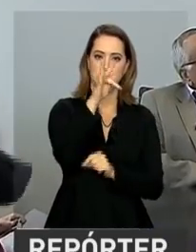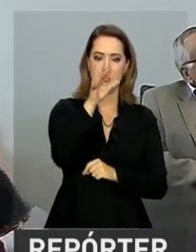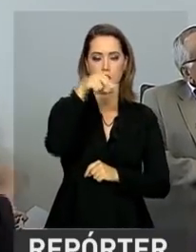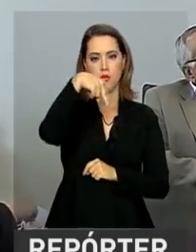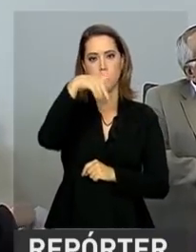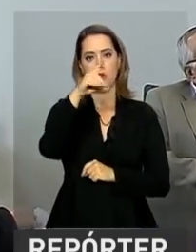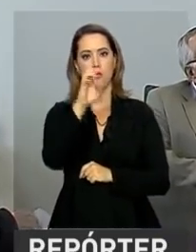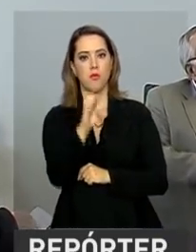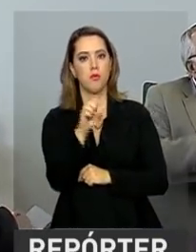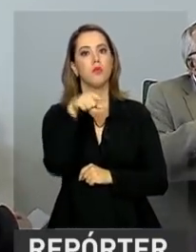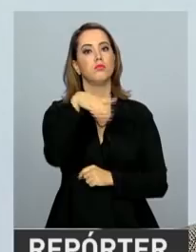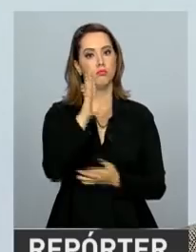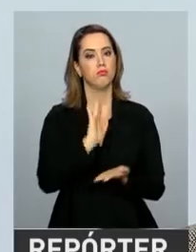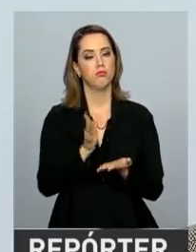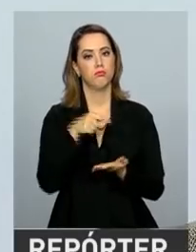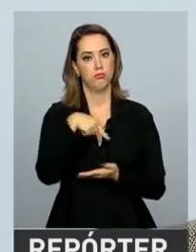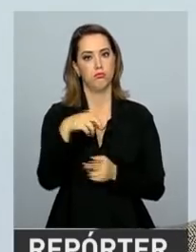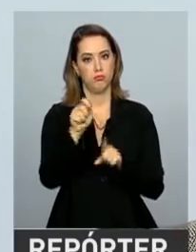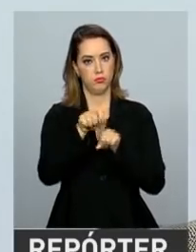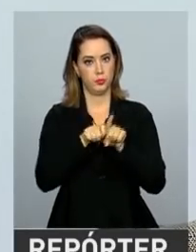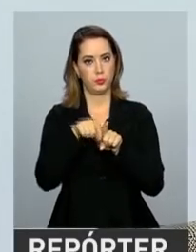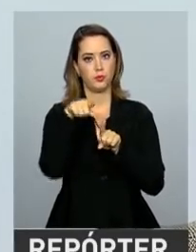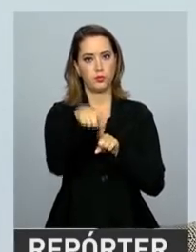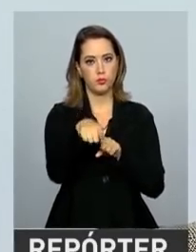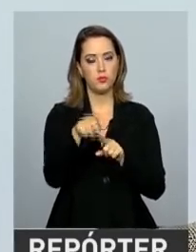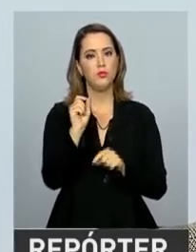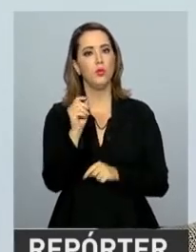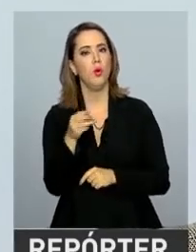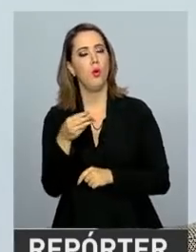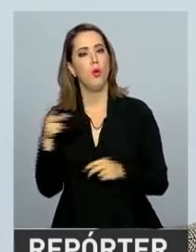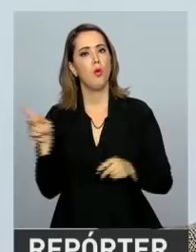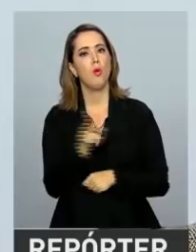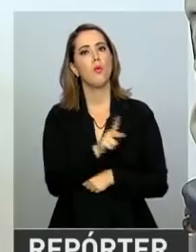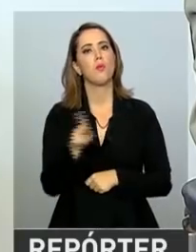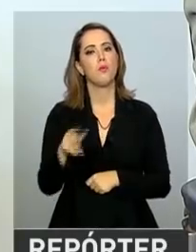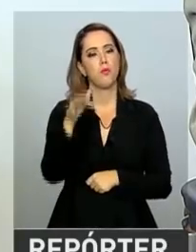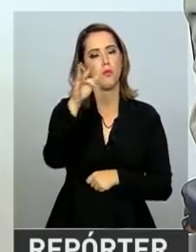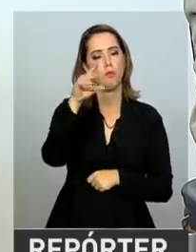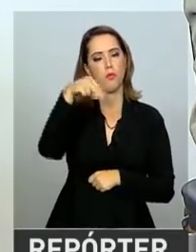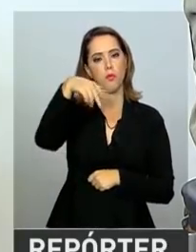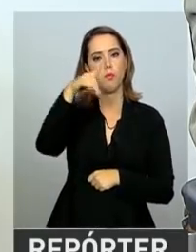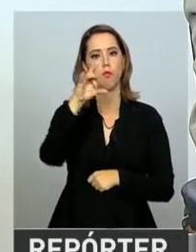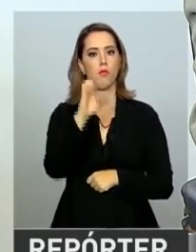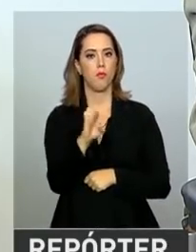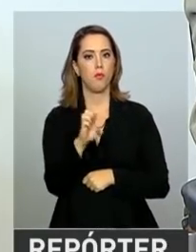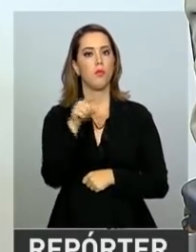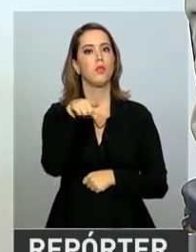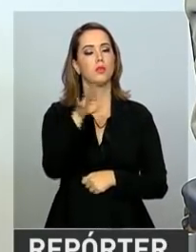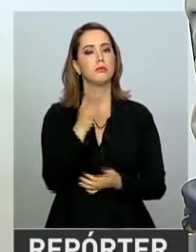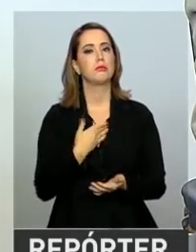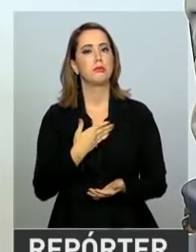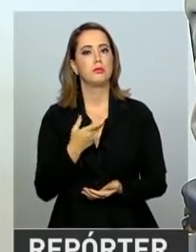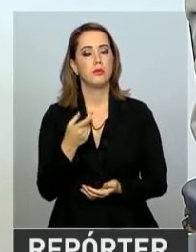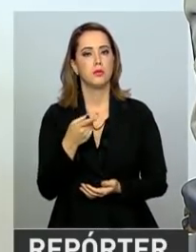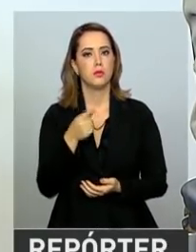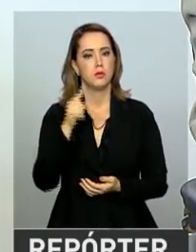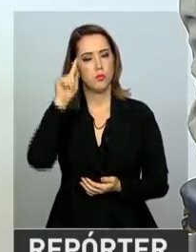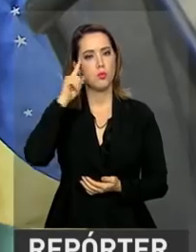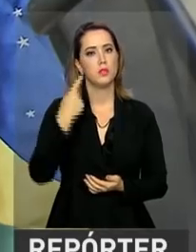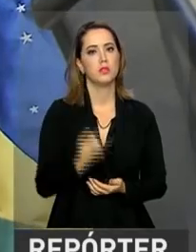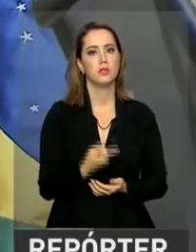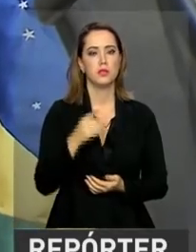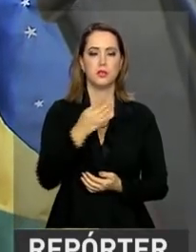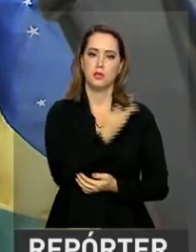que foi lançado este mês. Segundo Gastão Vieira, presidente do fundo, a iniciativa segue uma decisão do governo